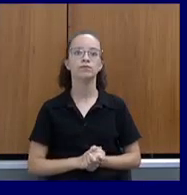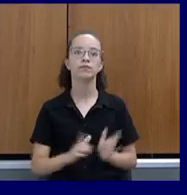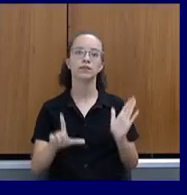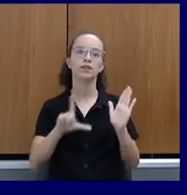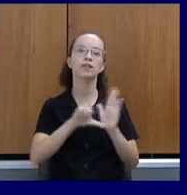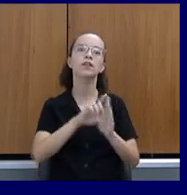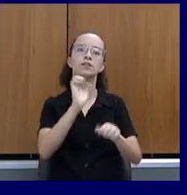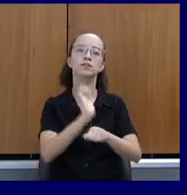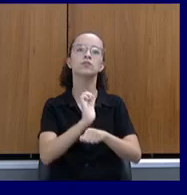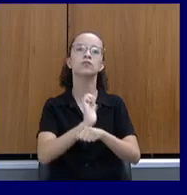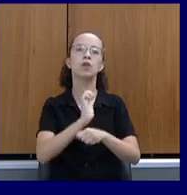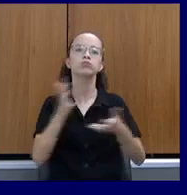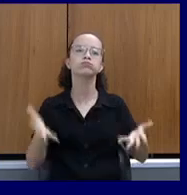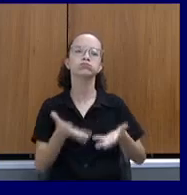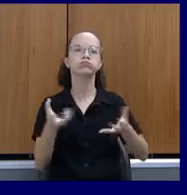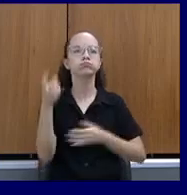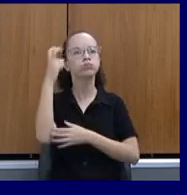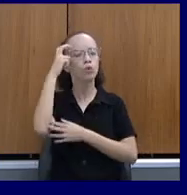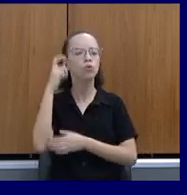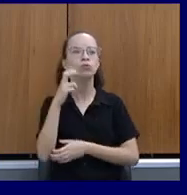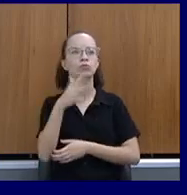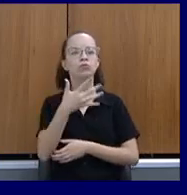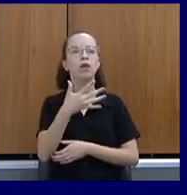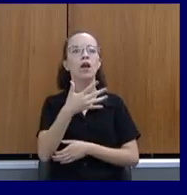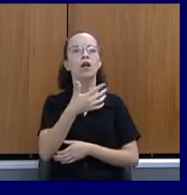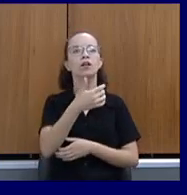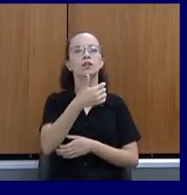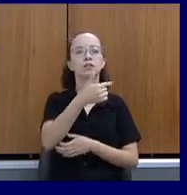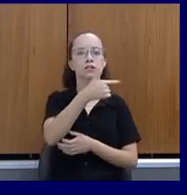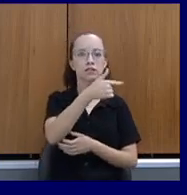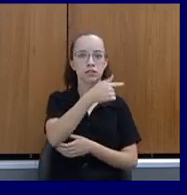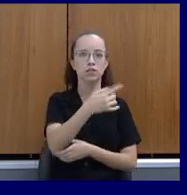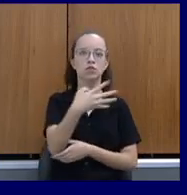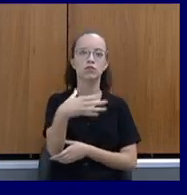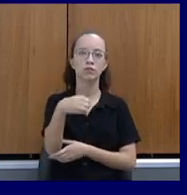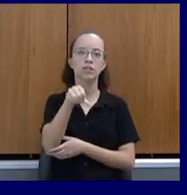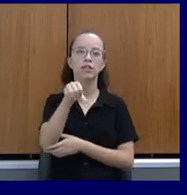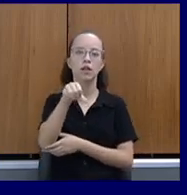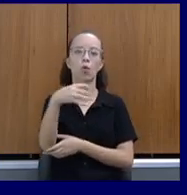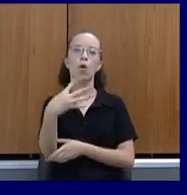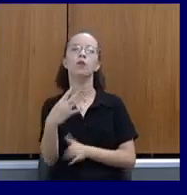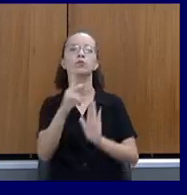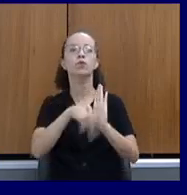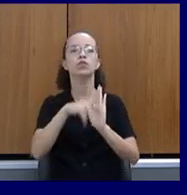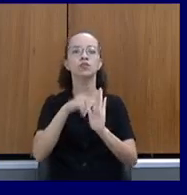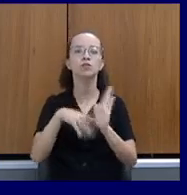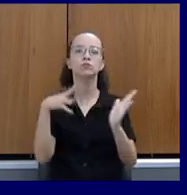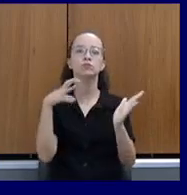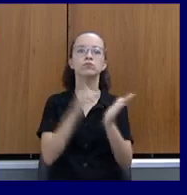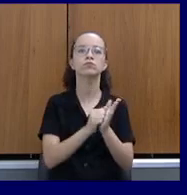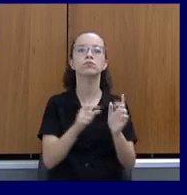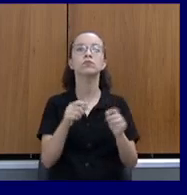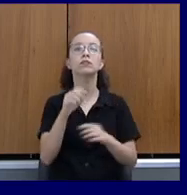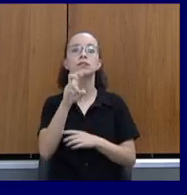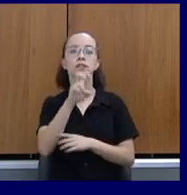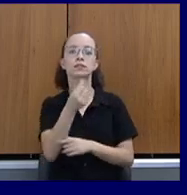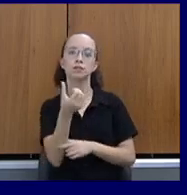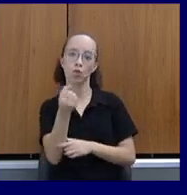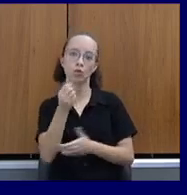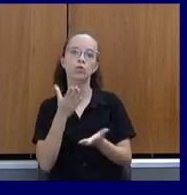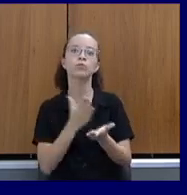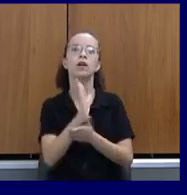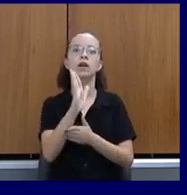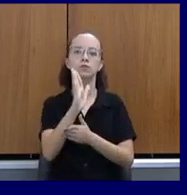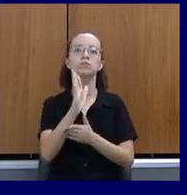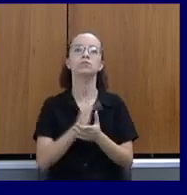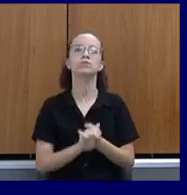lei estadual de incentiva cultura nós tivemos 794 por objetos escritos 568 aprovados e autorizados